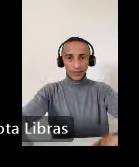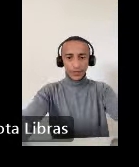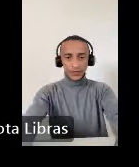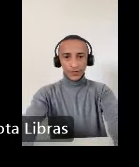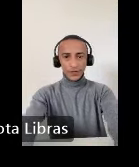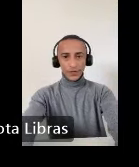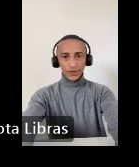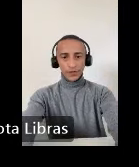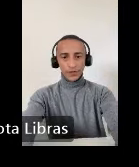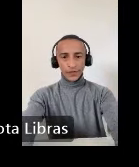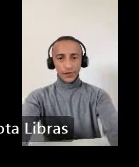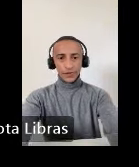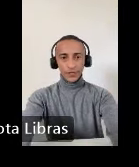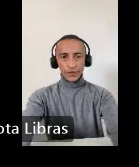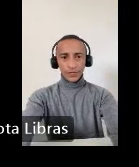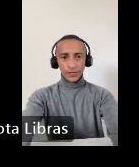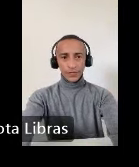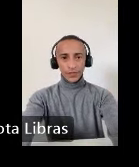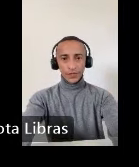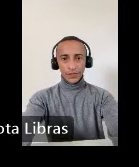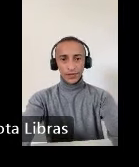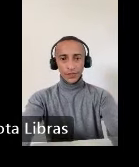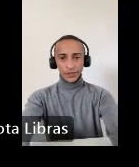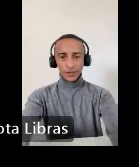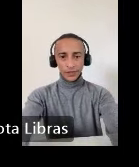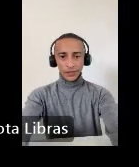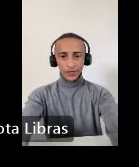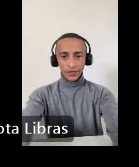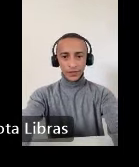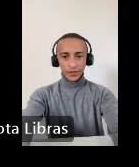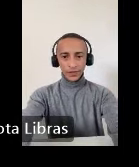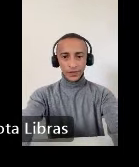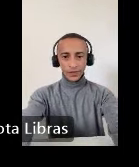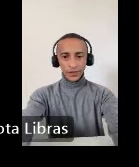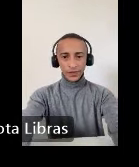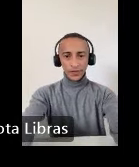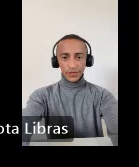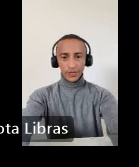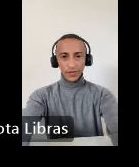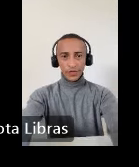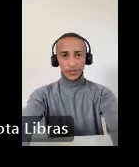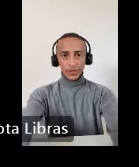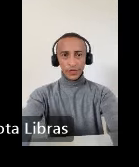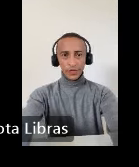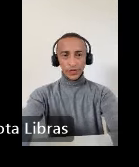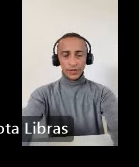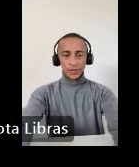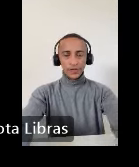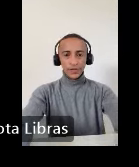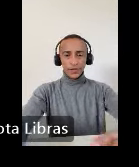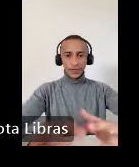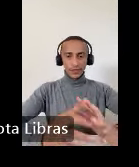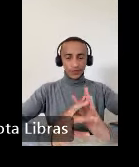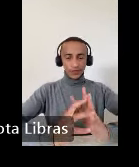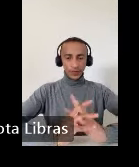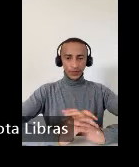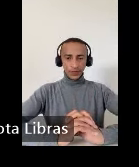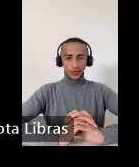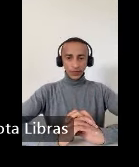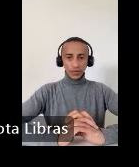de resultados a gente não consegue transformar porque a gente só transforma aquilo que a gente consegue medir né então a transparência ela também nos